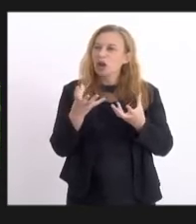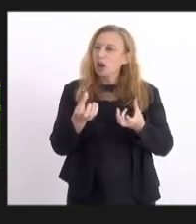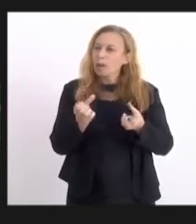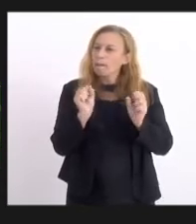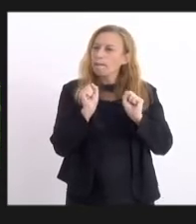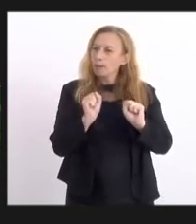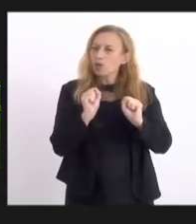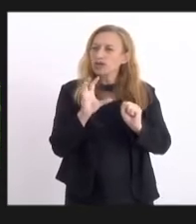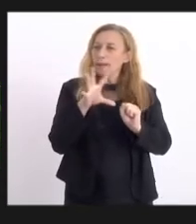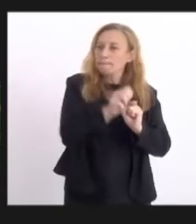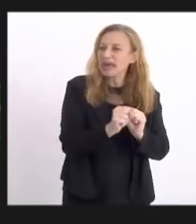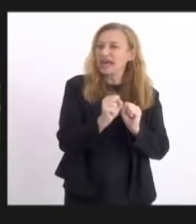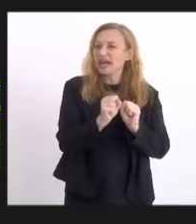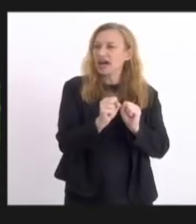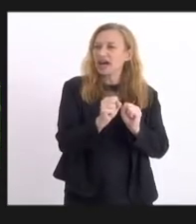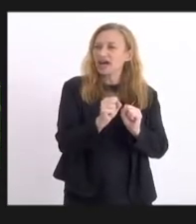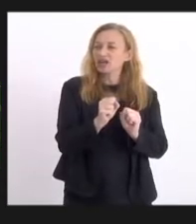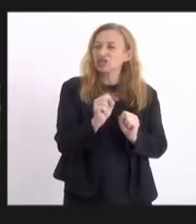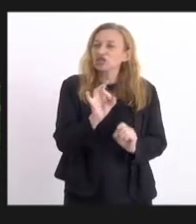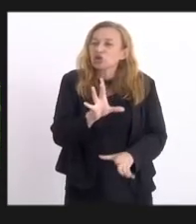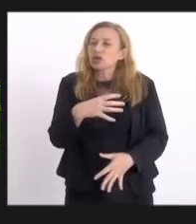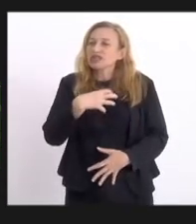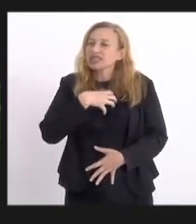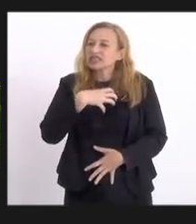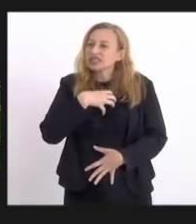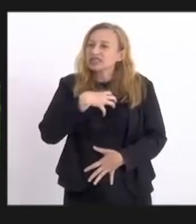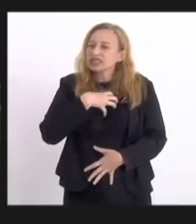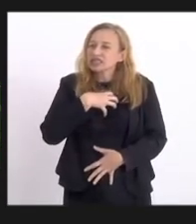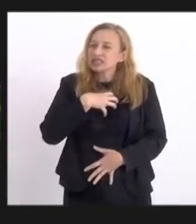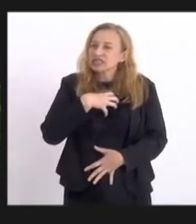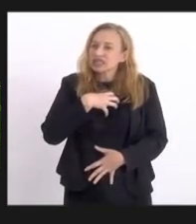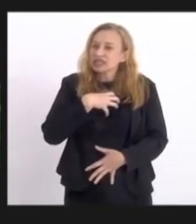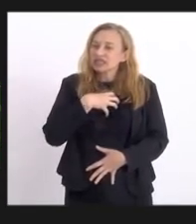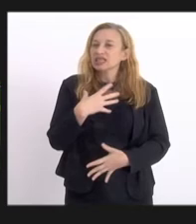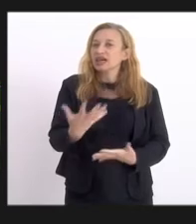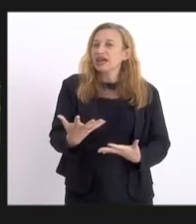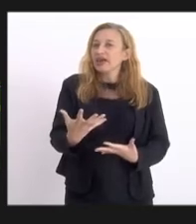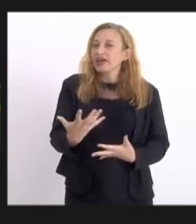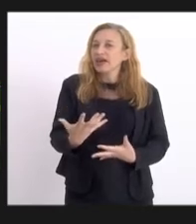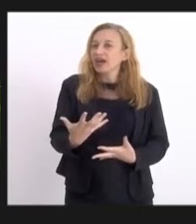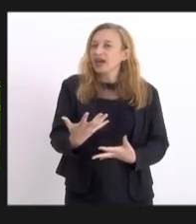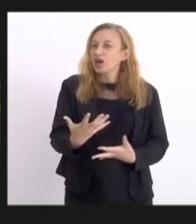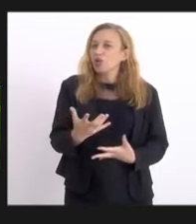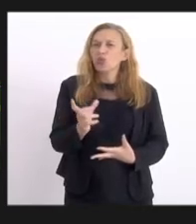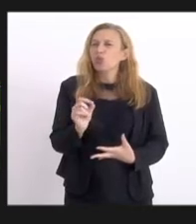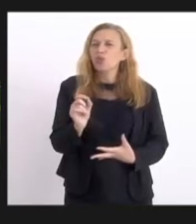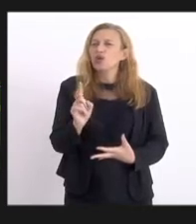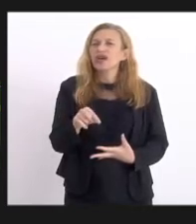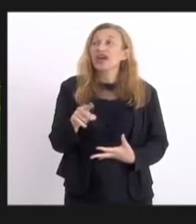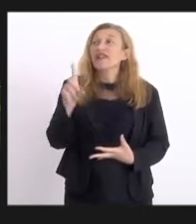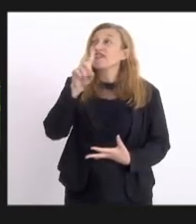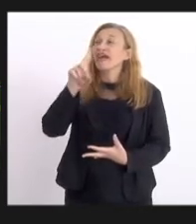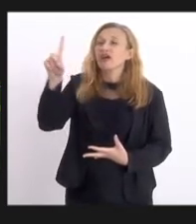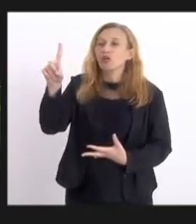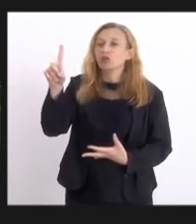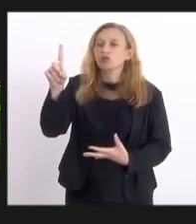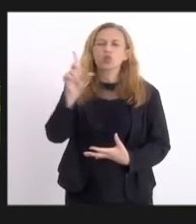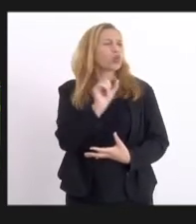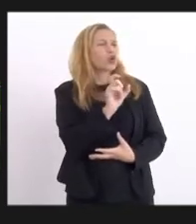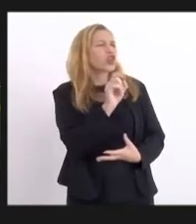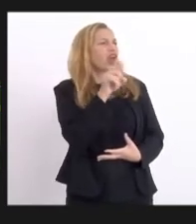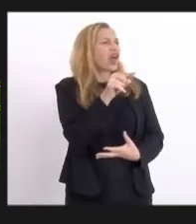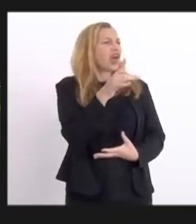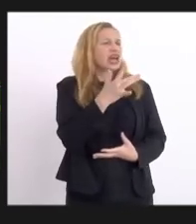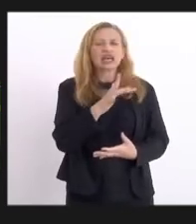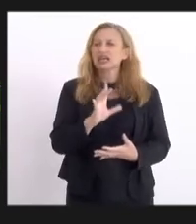tangível, tem uma dimensão, né, metafísica da abordagem do que seja o Deus, do que seja o Cristo, enfim.